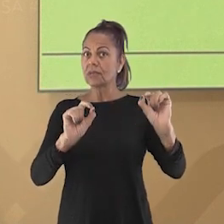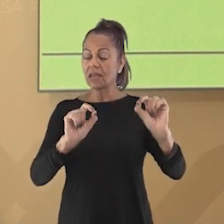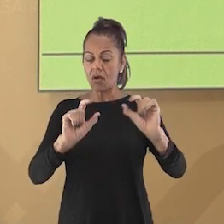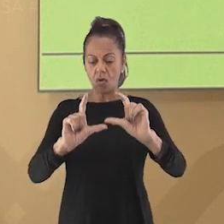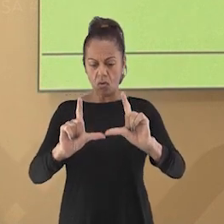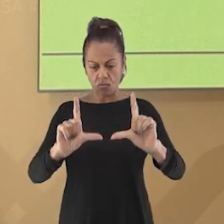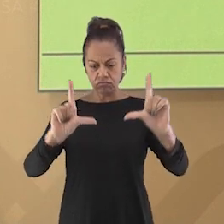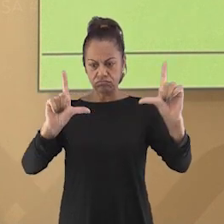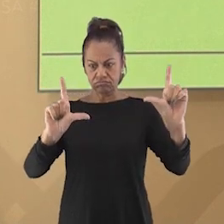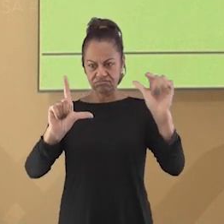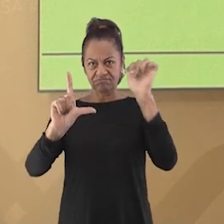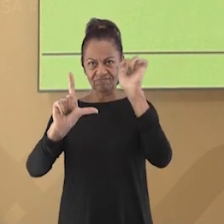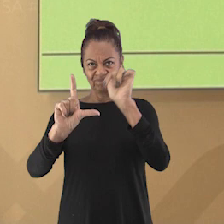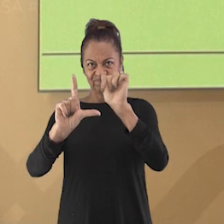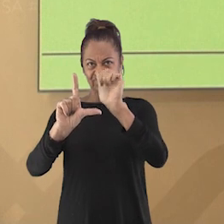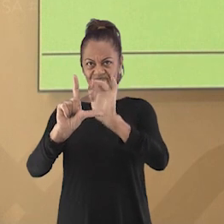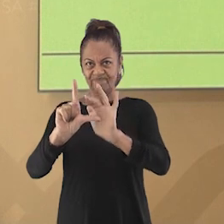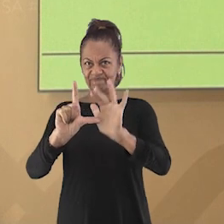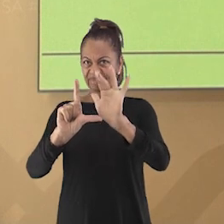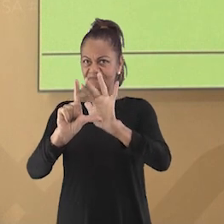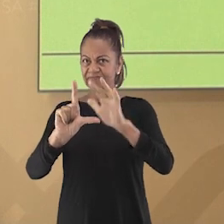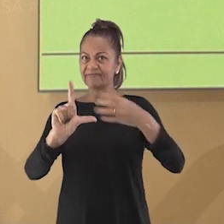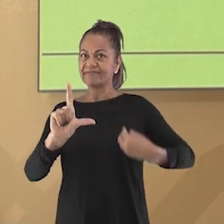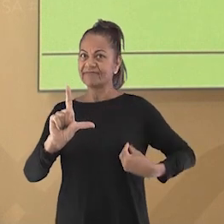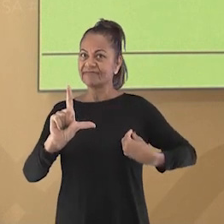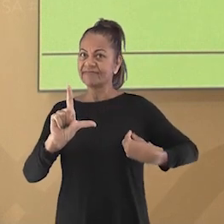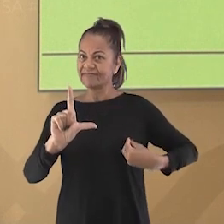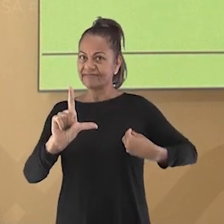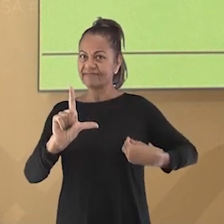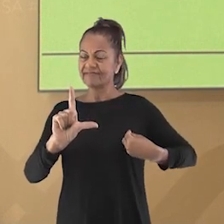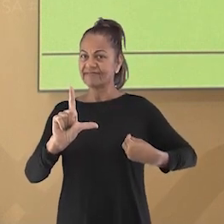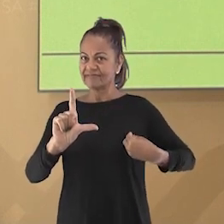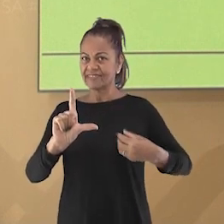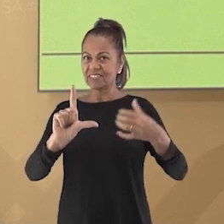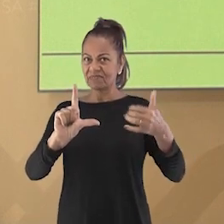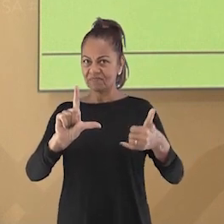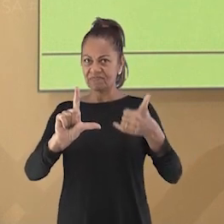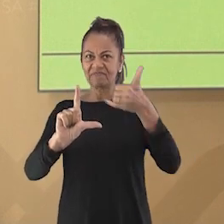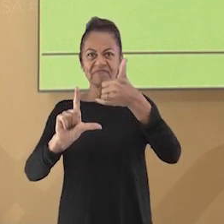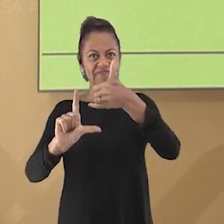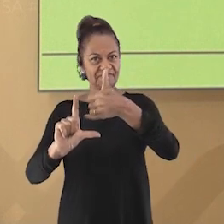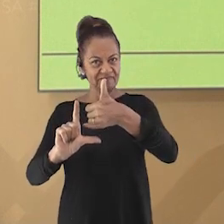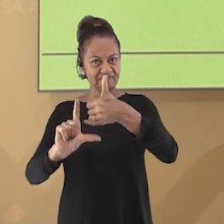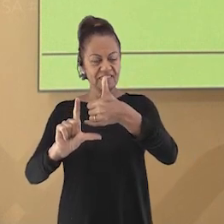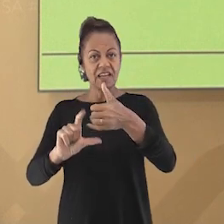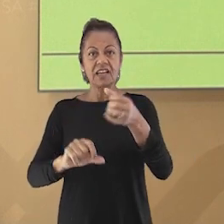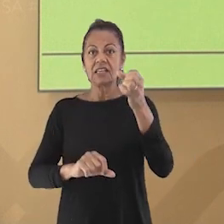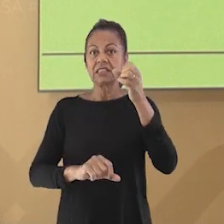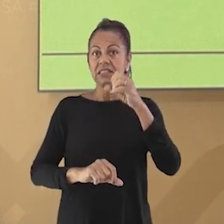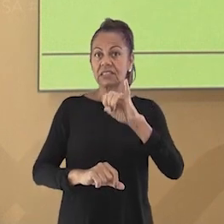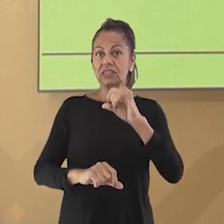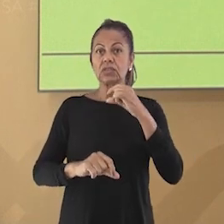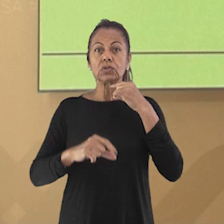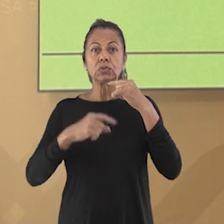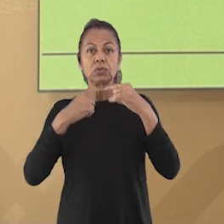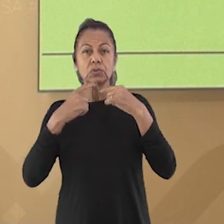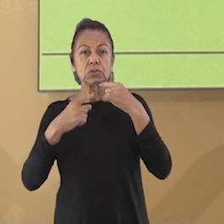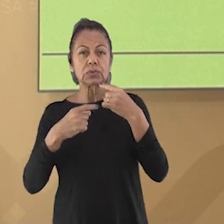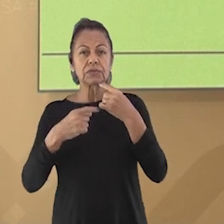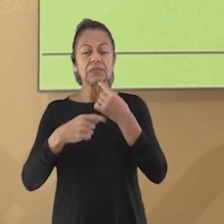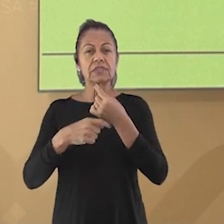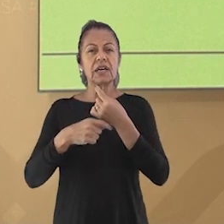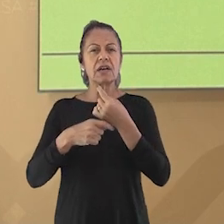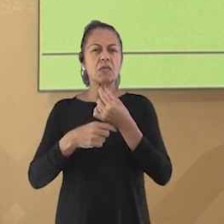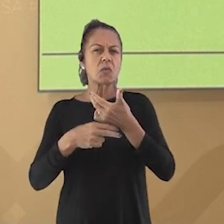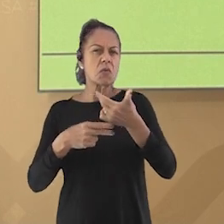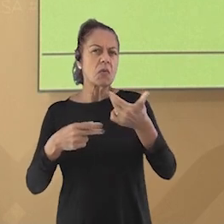nosso QR Code aqui na tela para registrar a sua participação e presença, se você ainda não fez isso. Em caso de dúvidas,